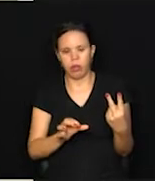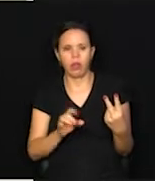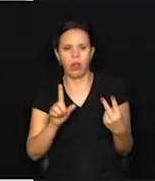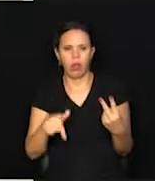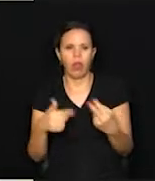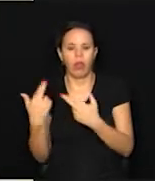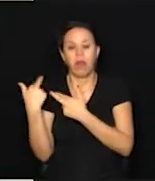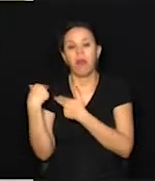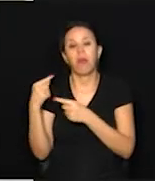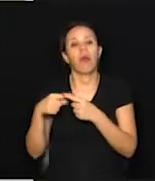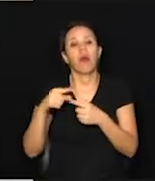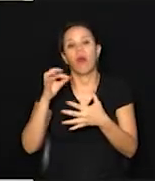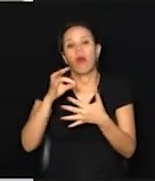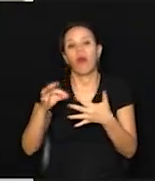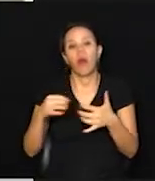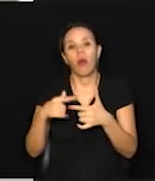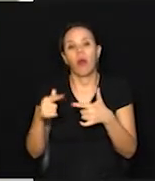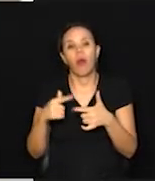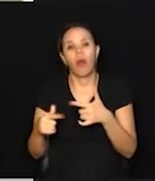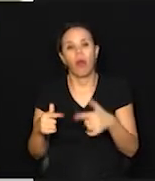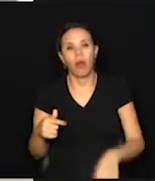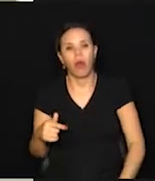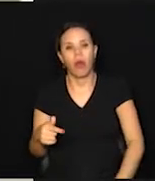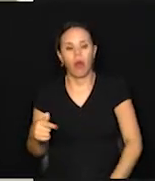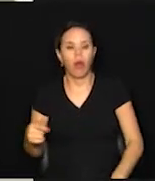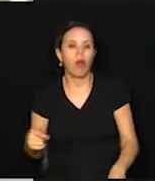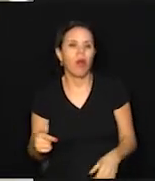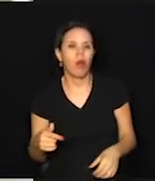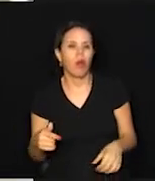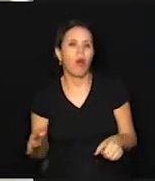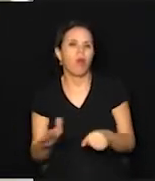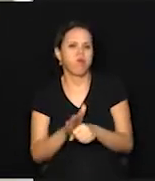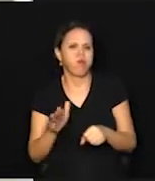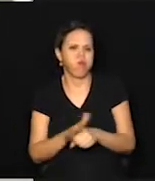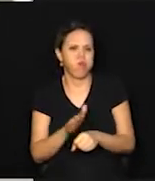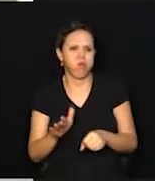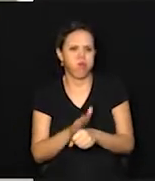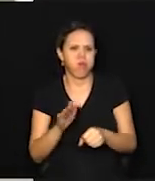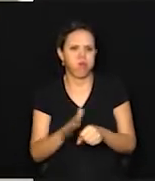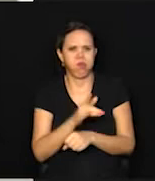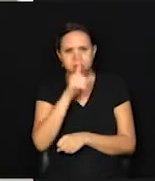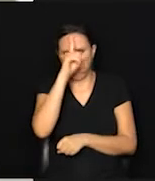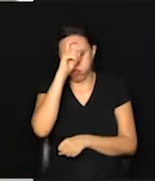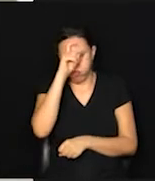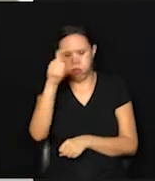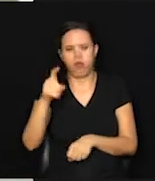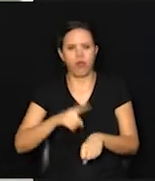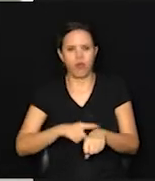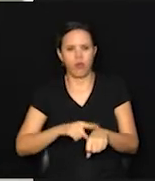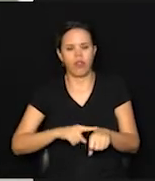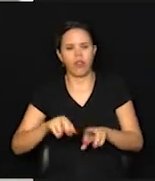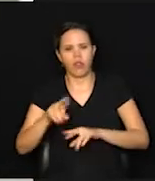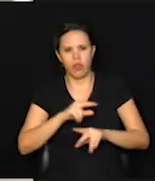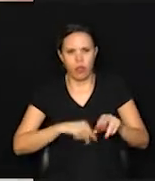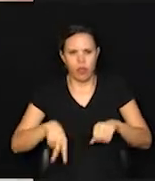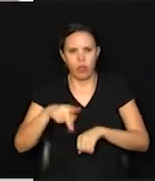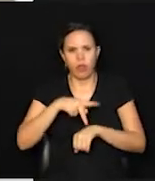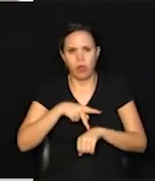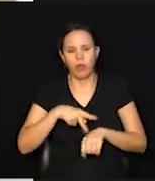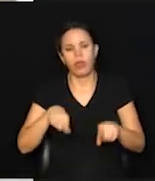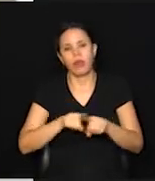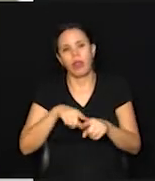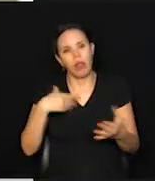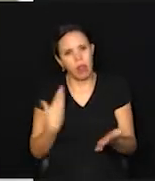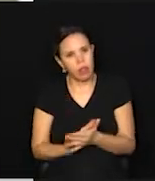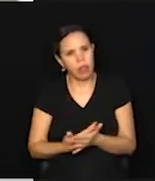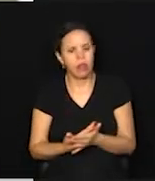vários fatores, desde o colapso de diversos sistemas locais de saúde que aconteceram em diversos momentos do país, em momentos distintos, até